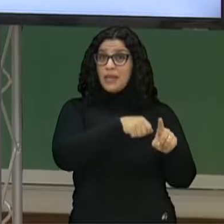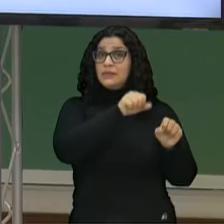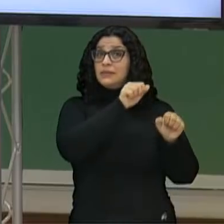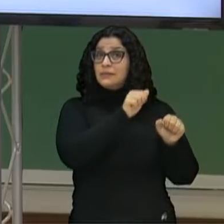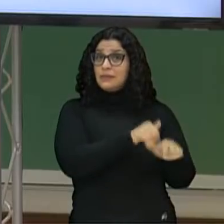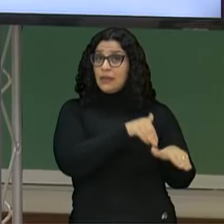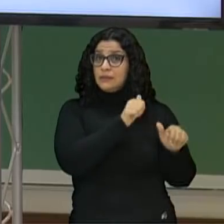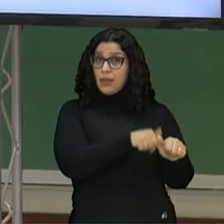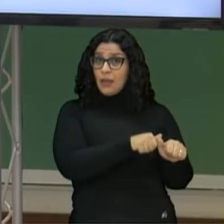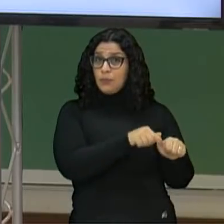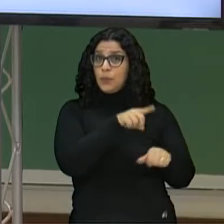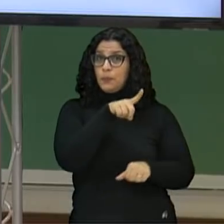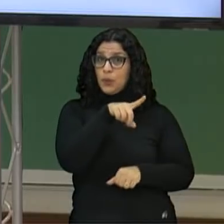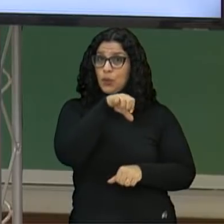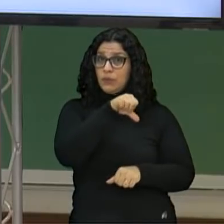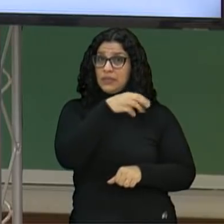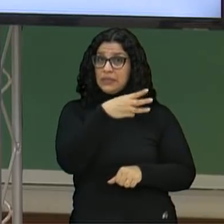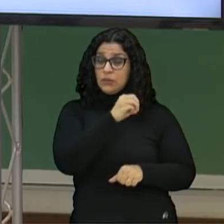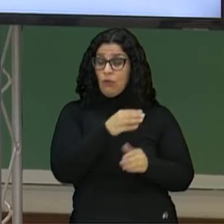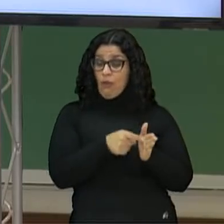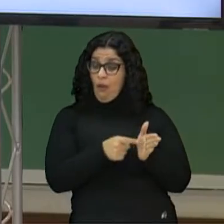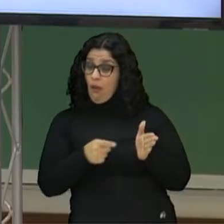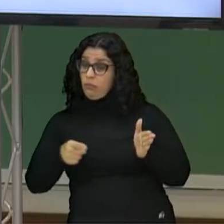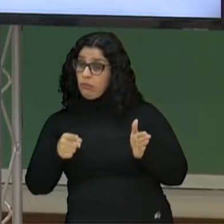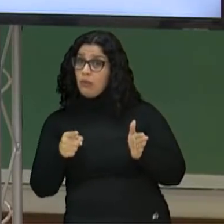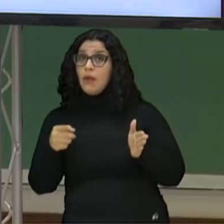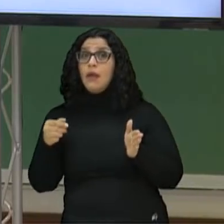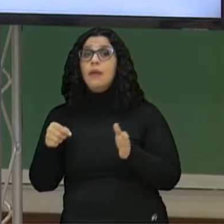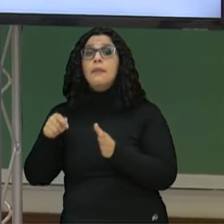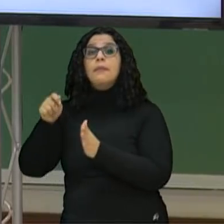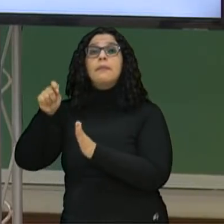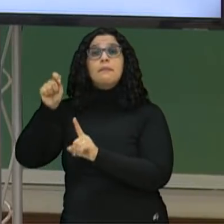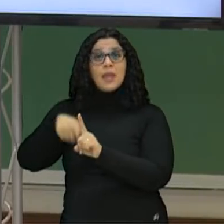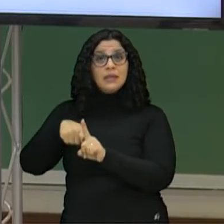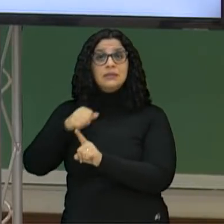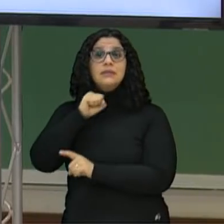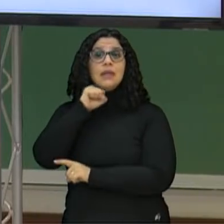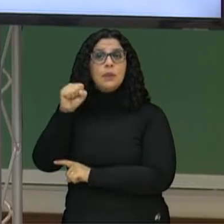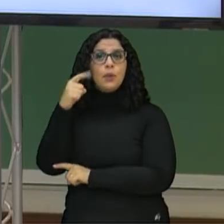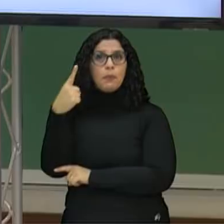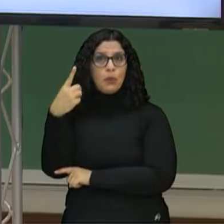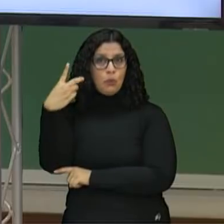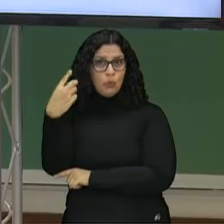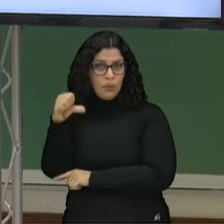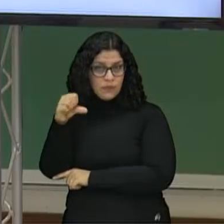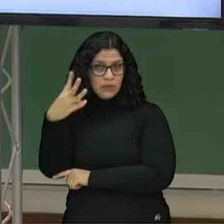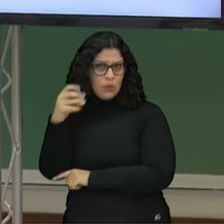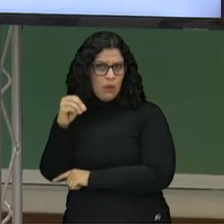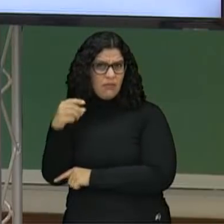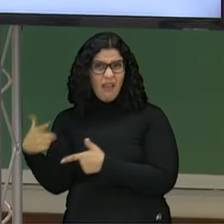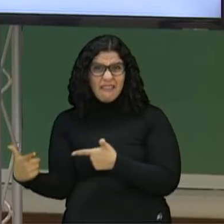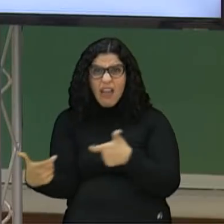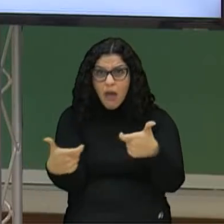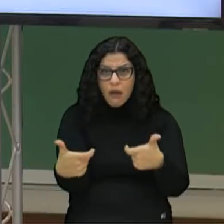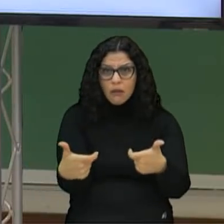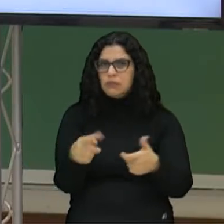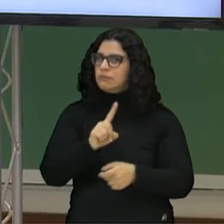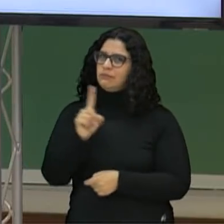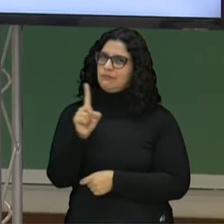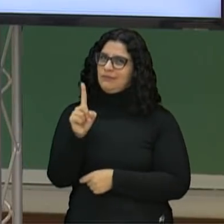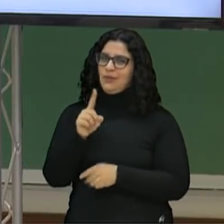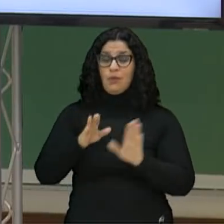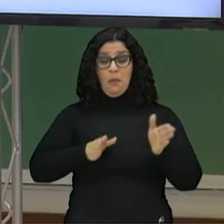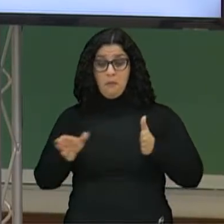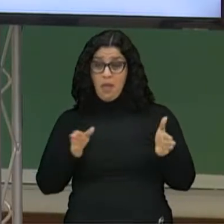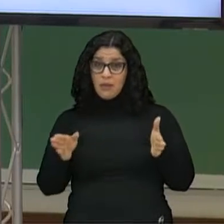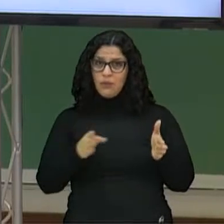1939 até abril de 1940, não houve grandes batalhas. Então esse período, esse